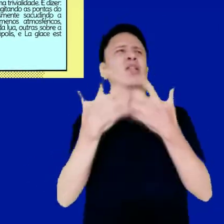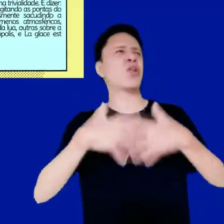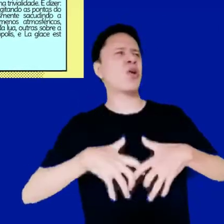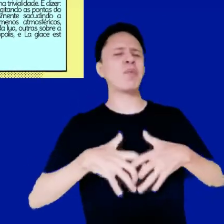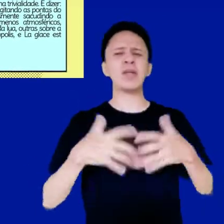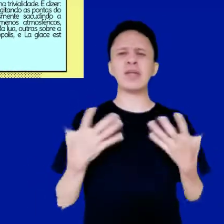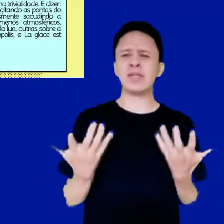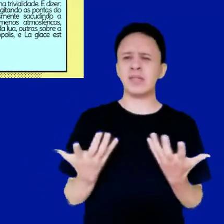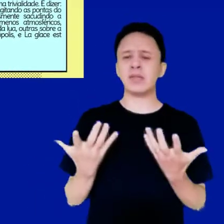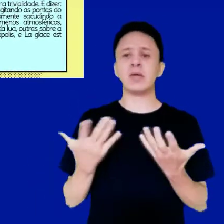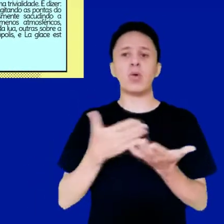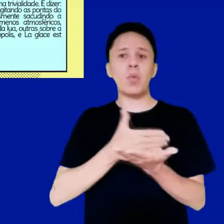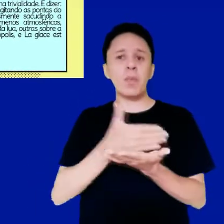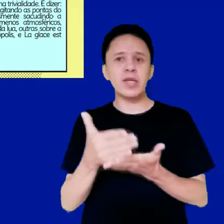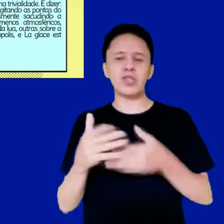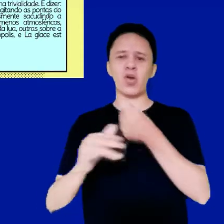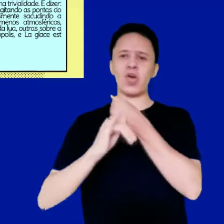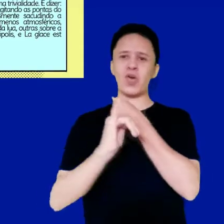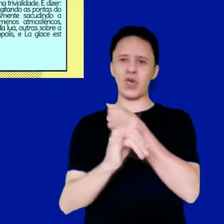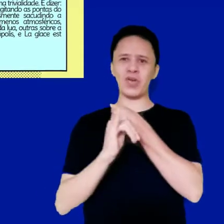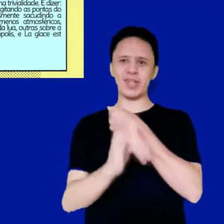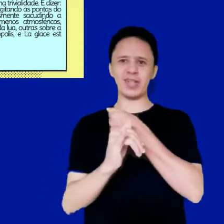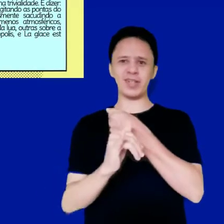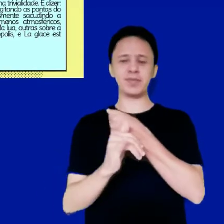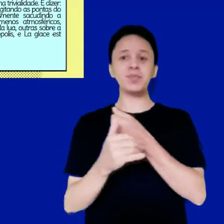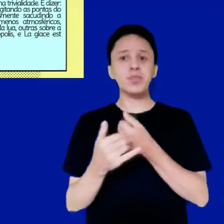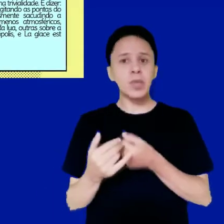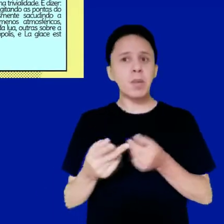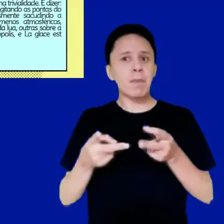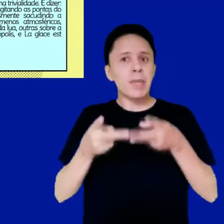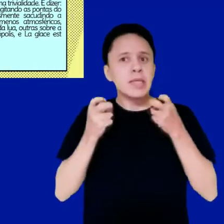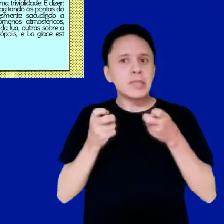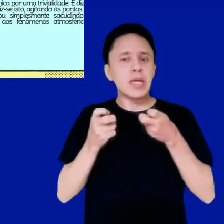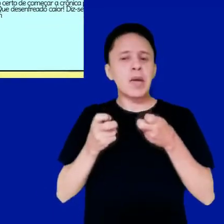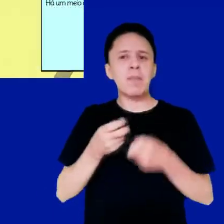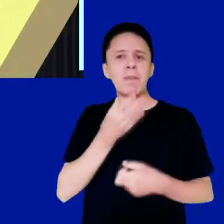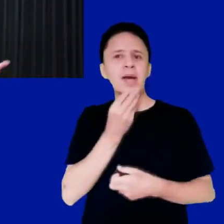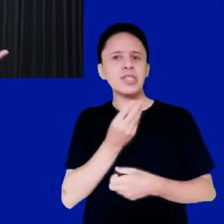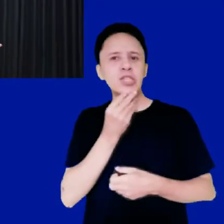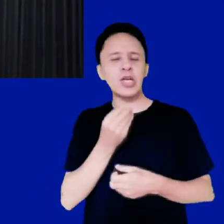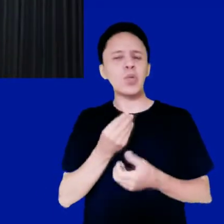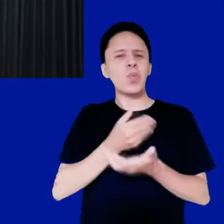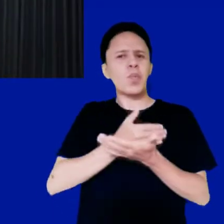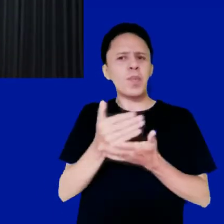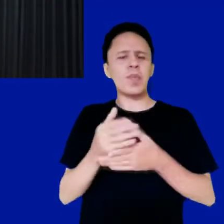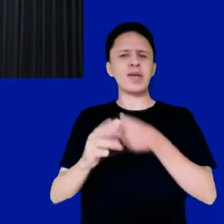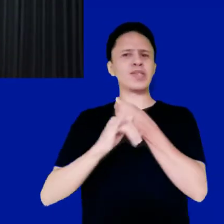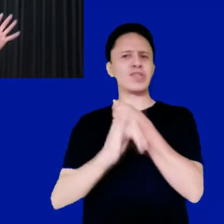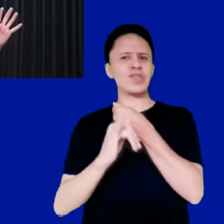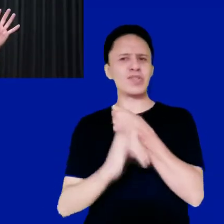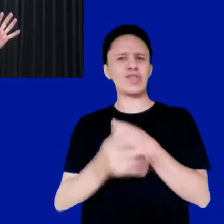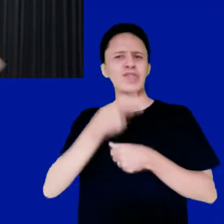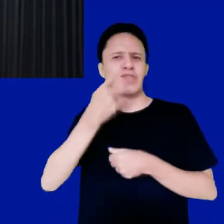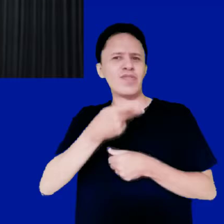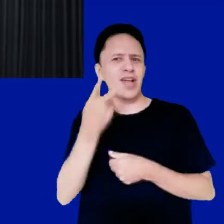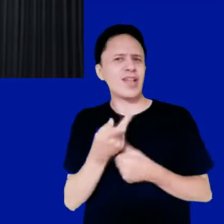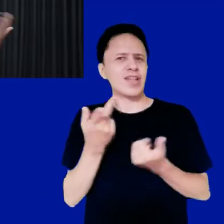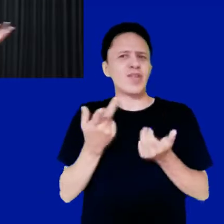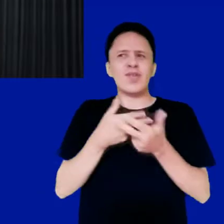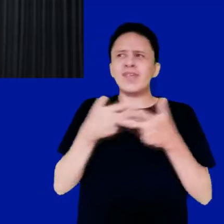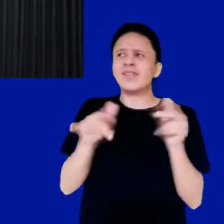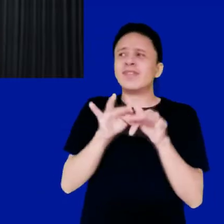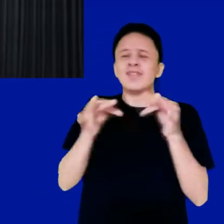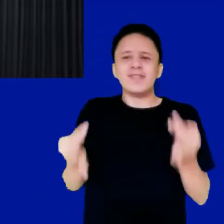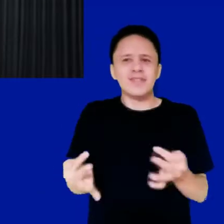Petrópolis e la glace est rompue. Está começada a crônica. Então percebe como o Machado começa a crônica